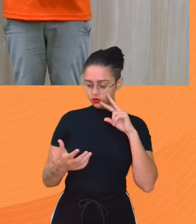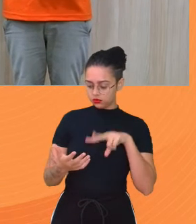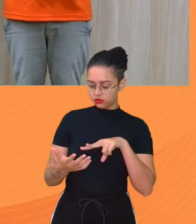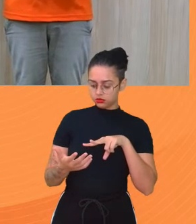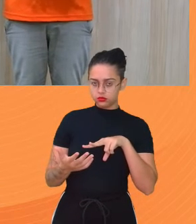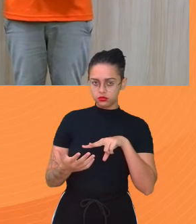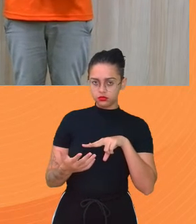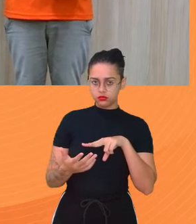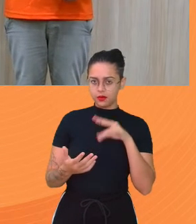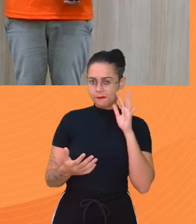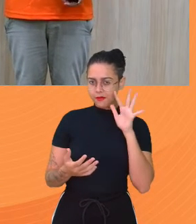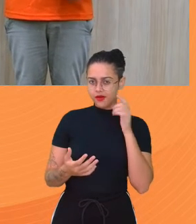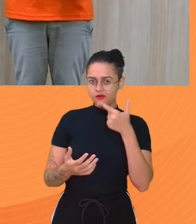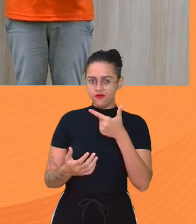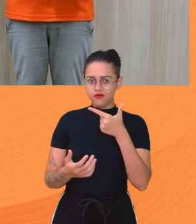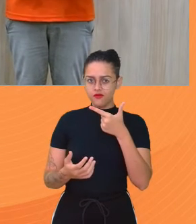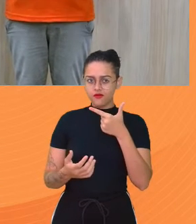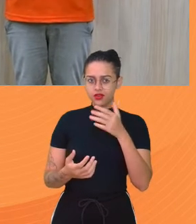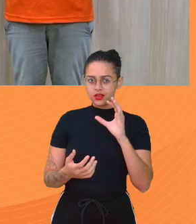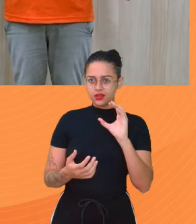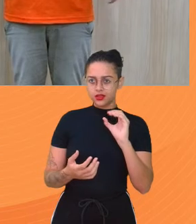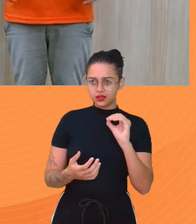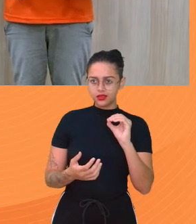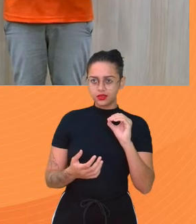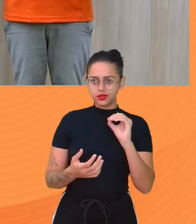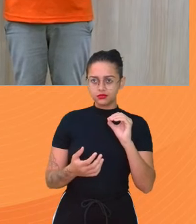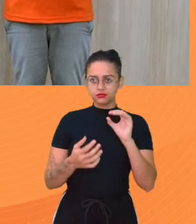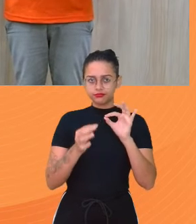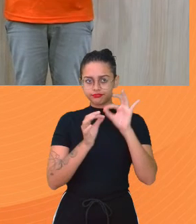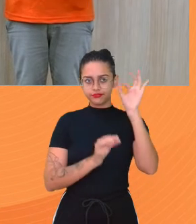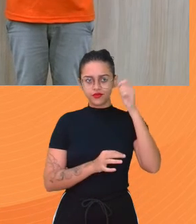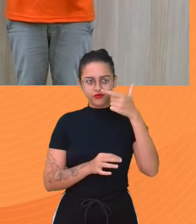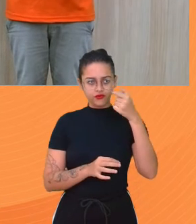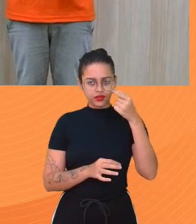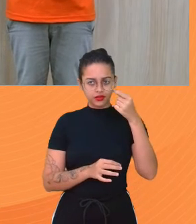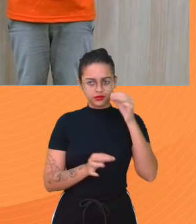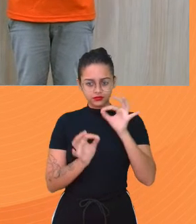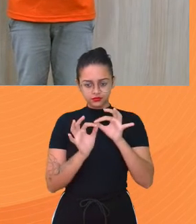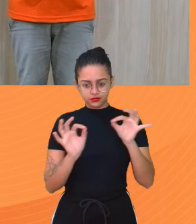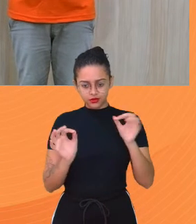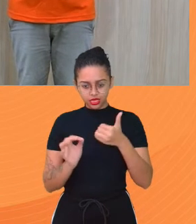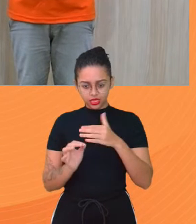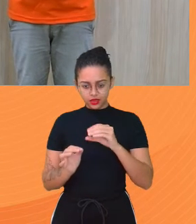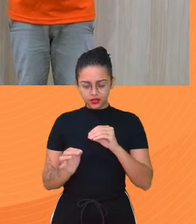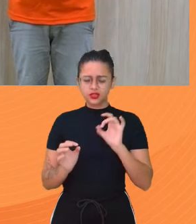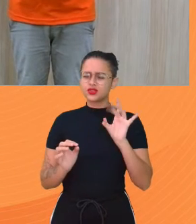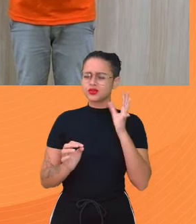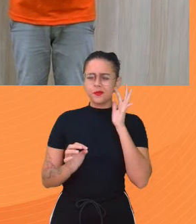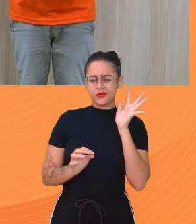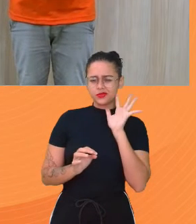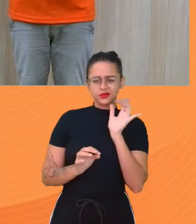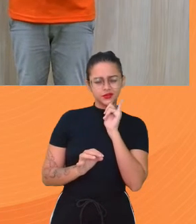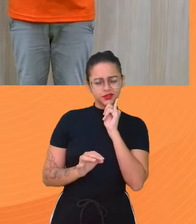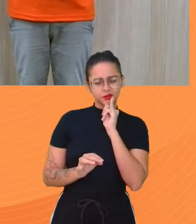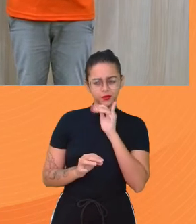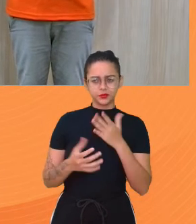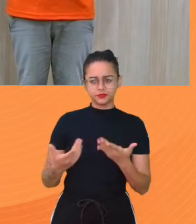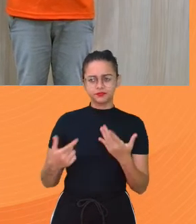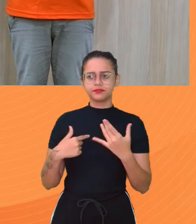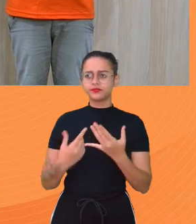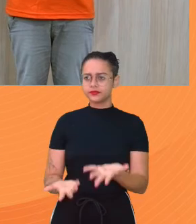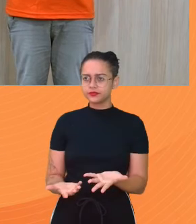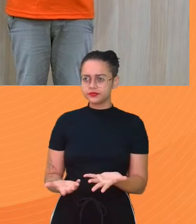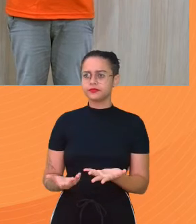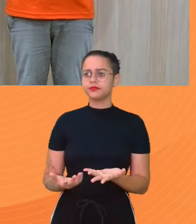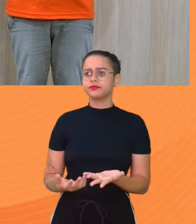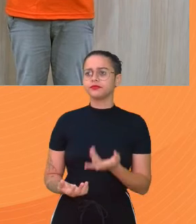imagina que ela tinha ficado 20 centímetros por 10 centímetros. Um celular enorme, né? Mas só para a gente imaginar isso daí. Então a gente diria que